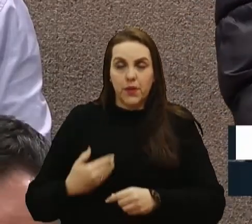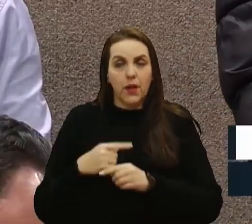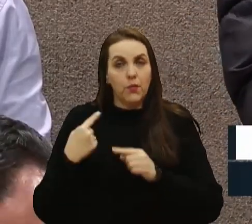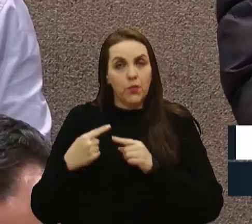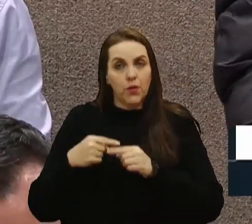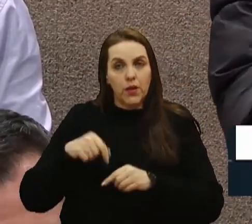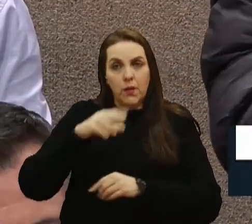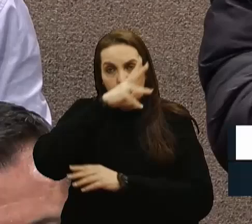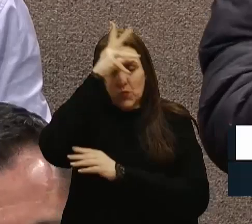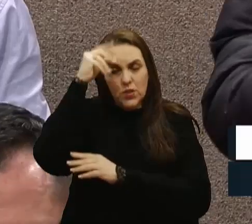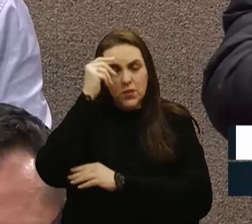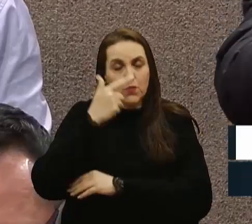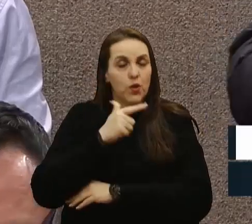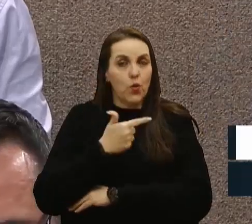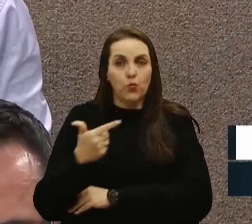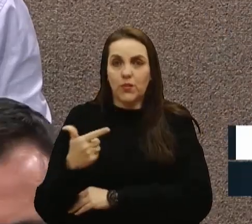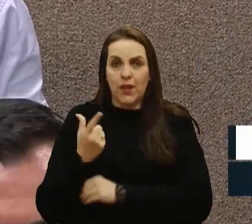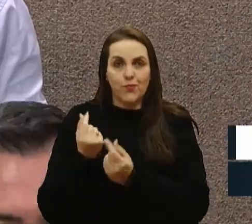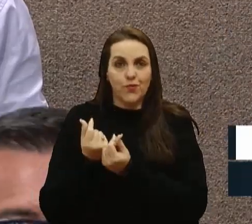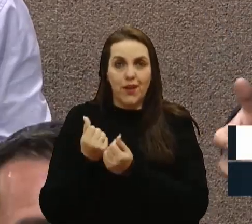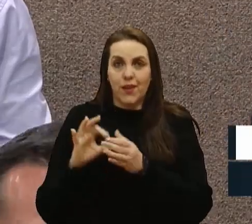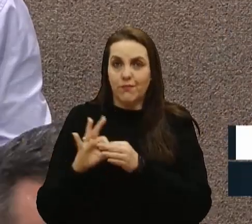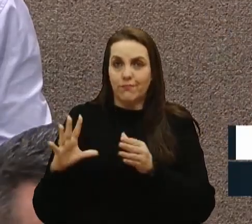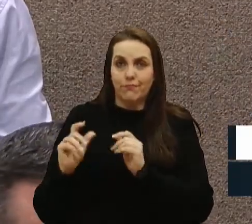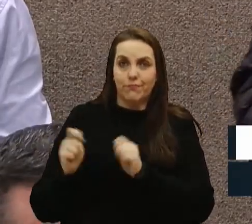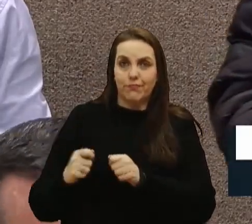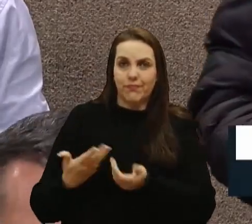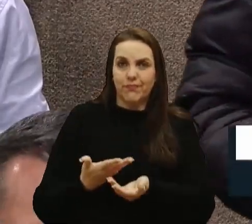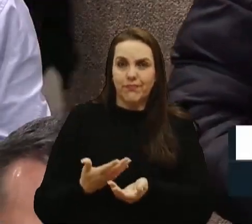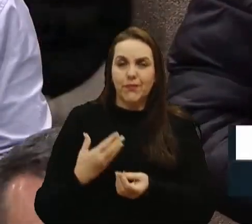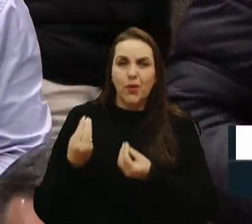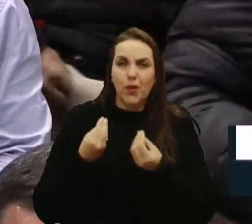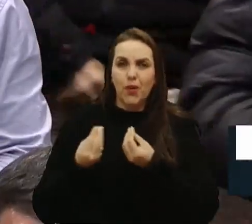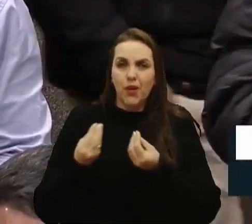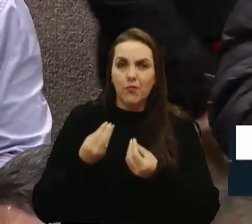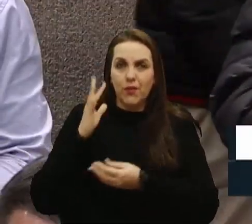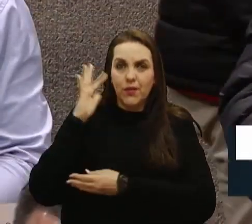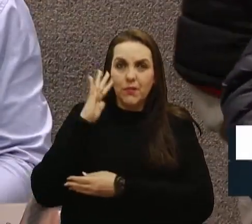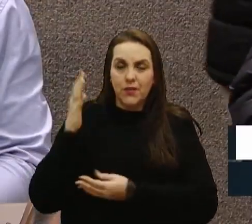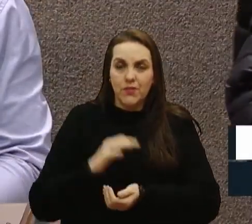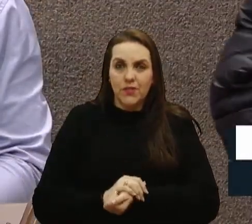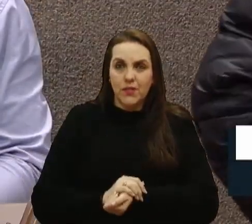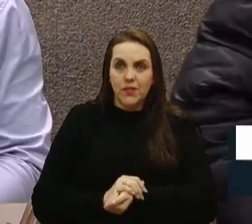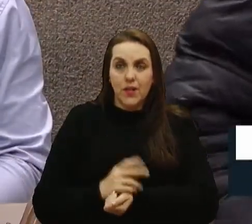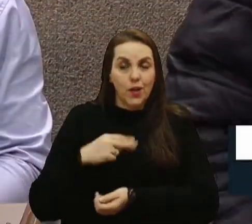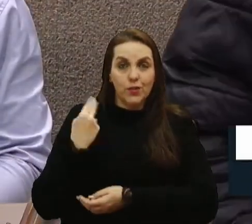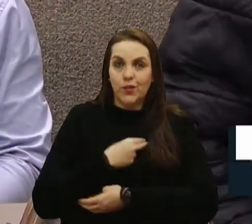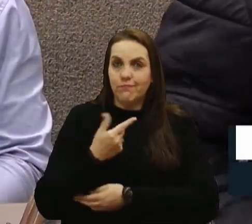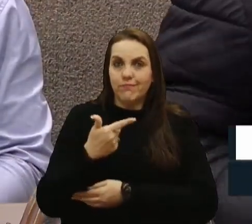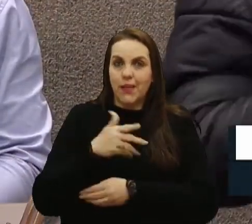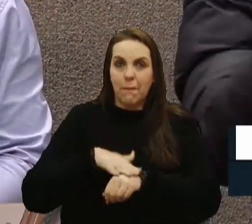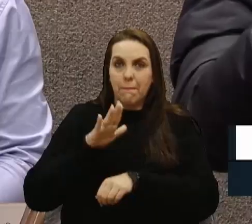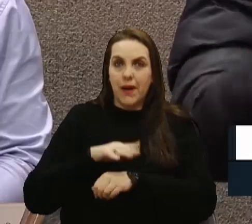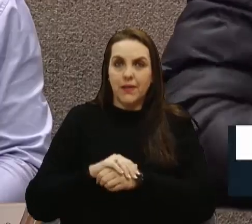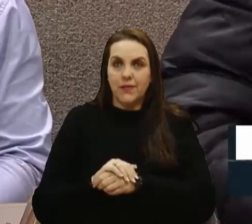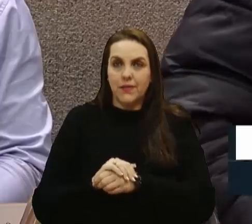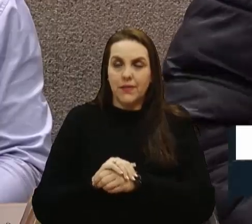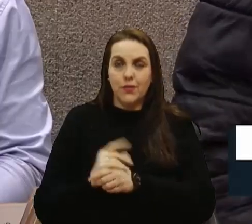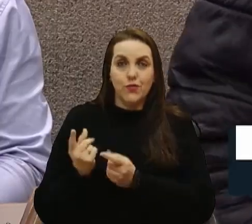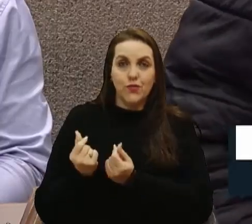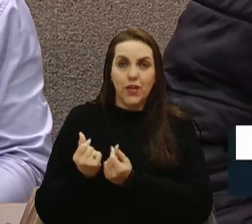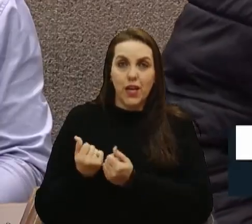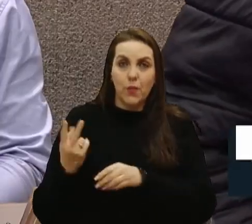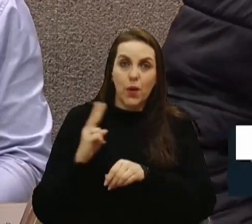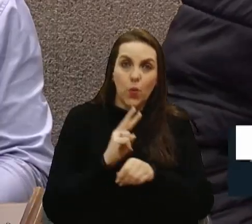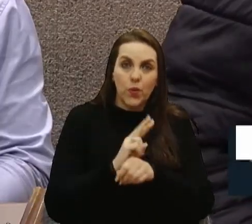porque o município não tem caixa. Então, vocês imaginem se nós não tivermos mais recursos para o